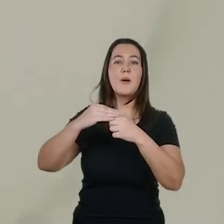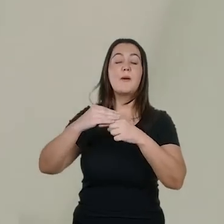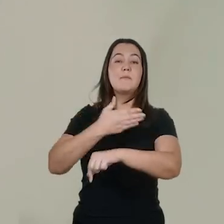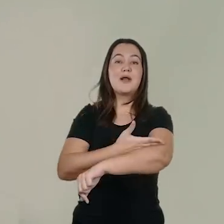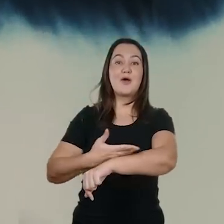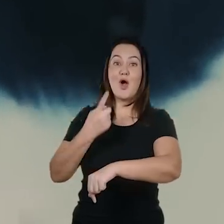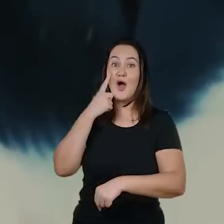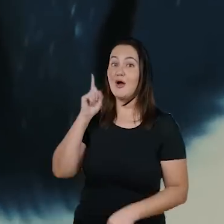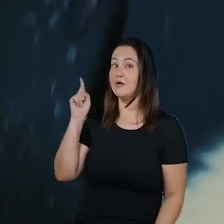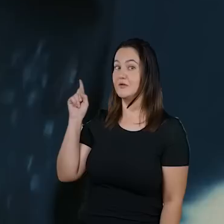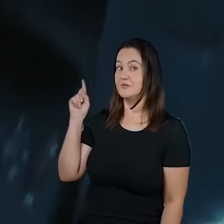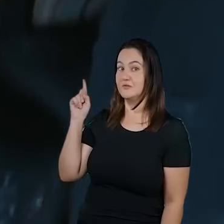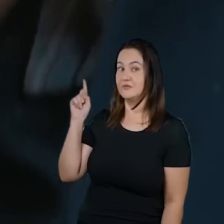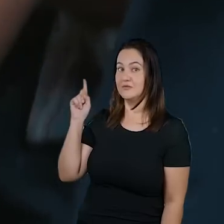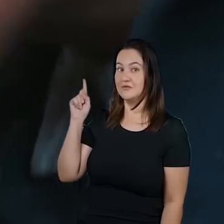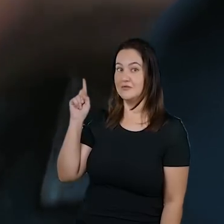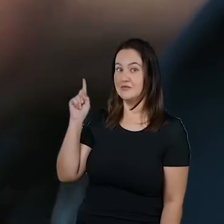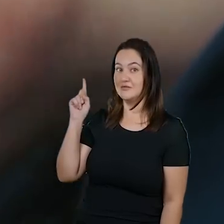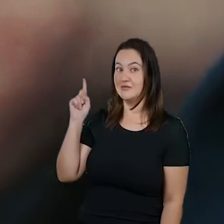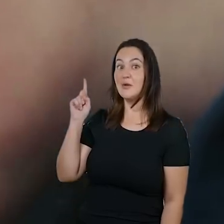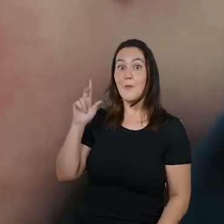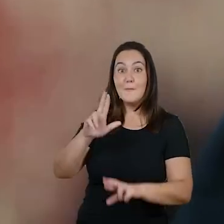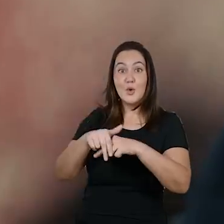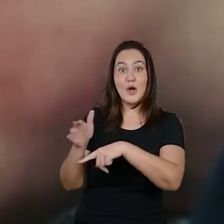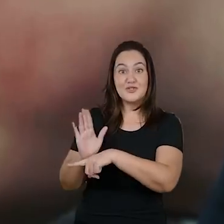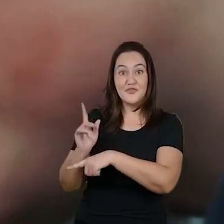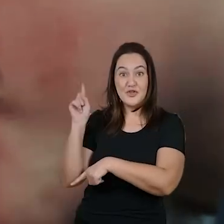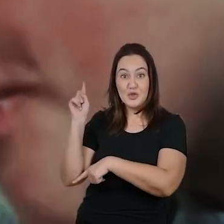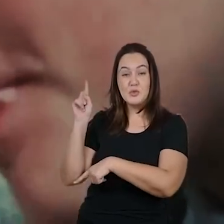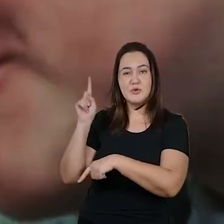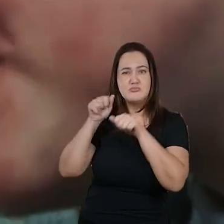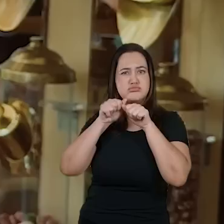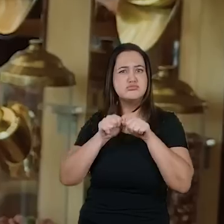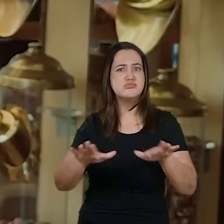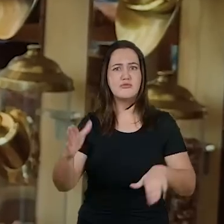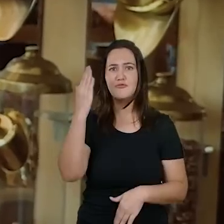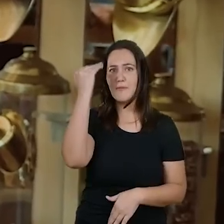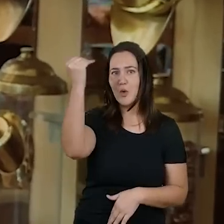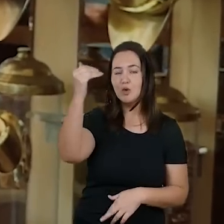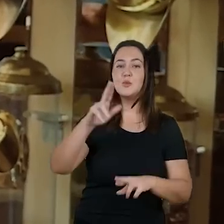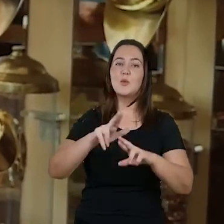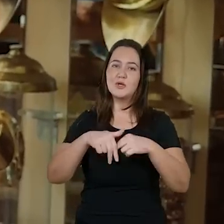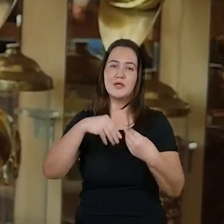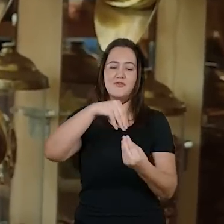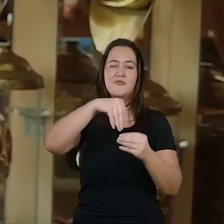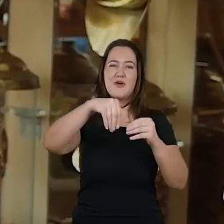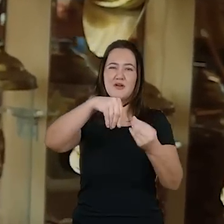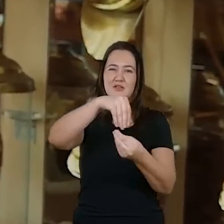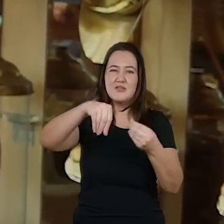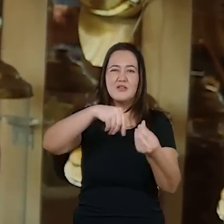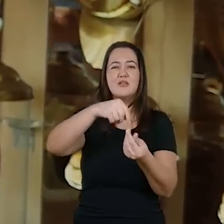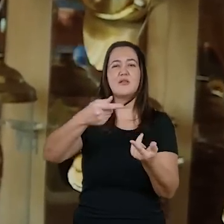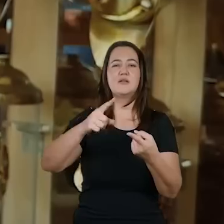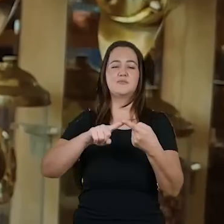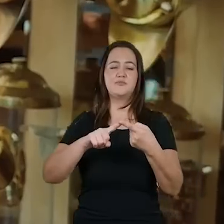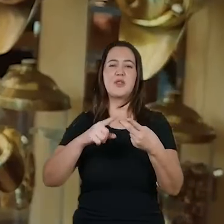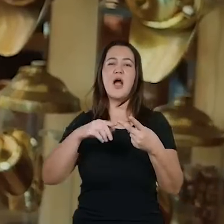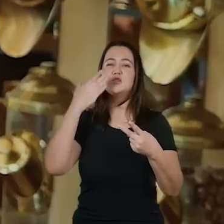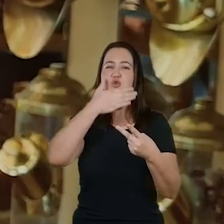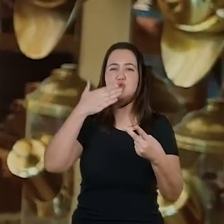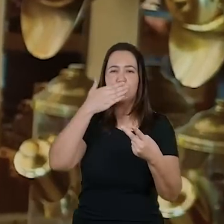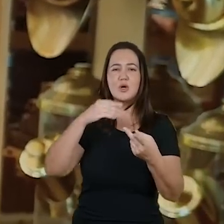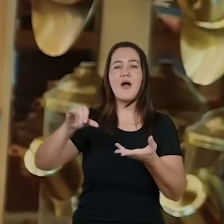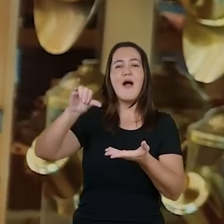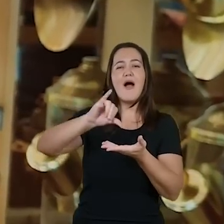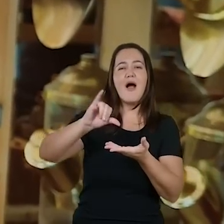ficou muito conhecido naquele filme As Crônicas de Nárnia. E ele é geralmente feito com amido de milho, açúcar, água de rosas e